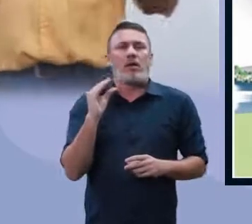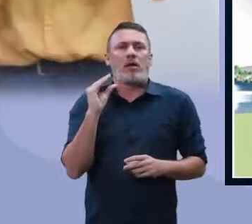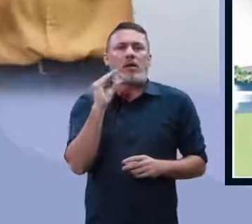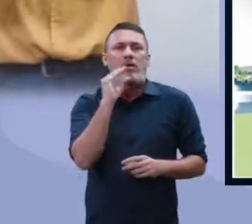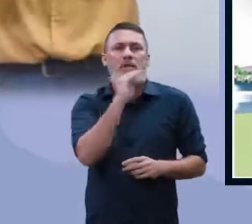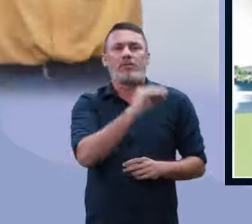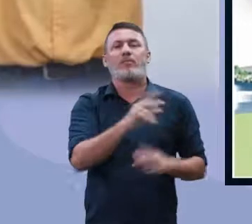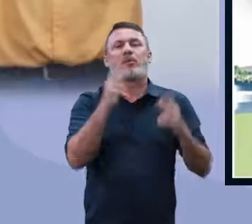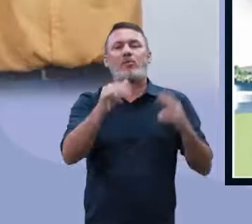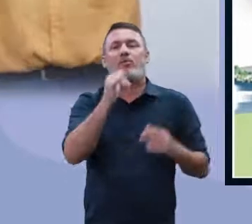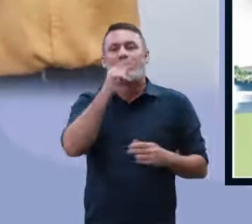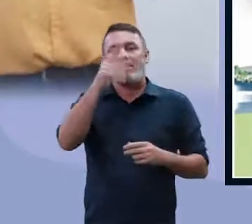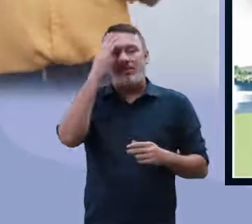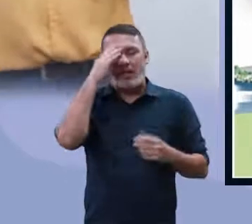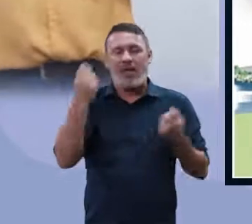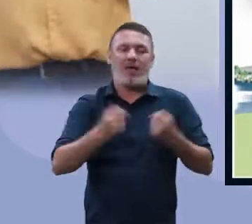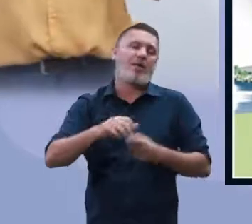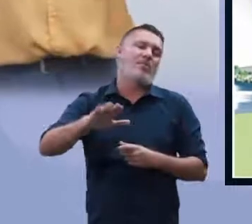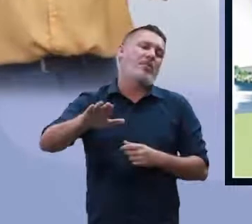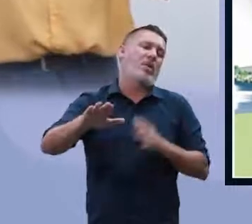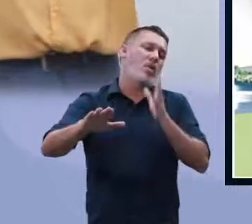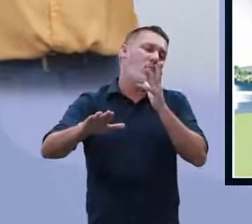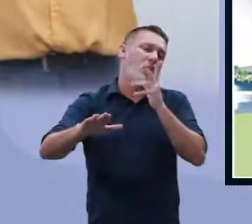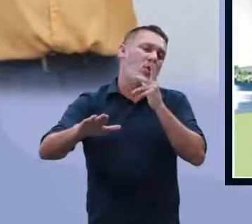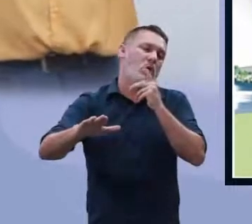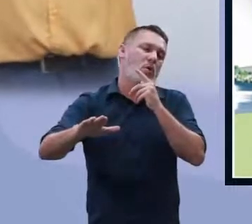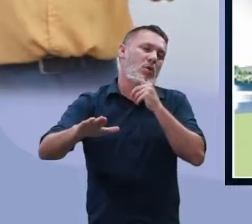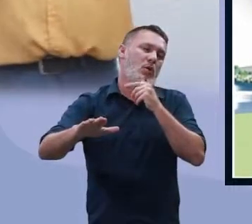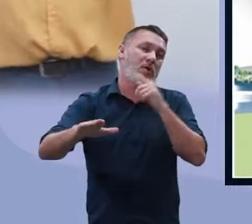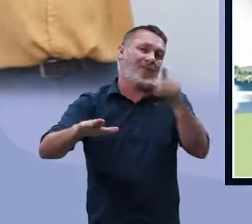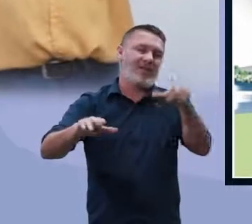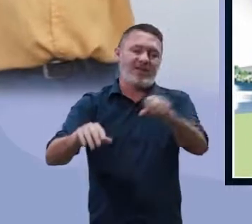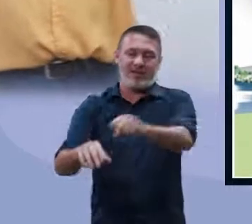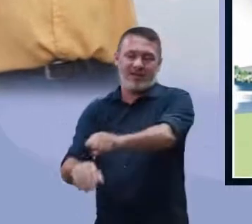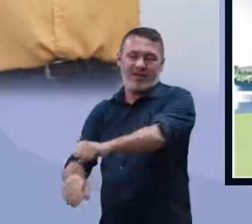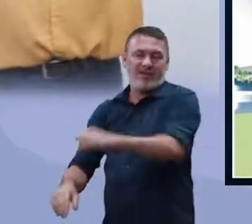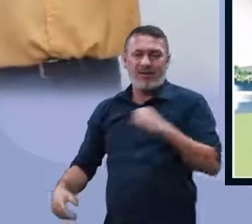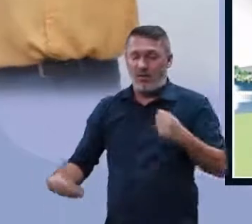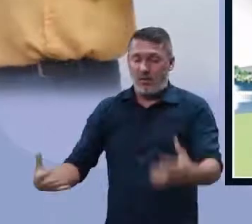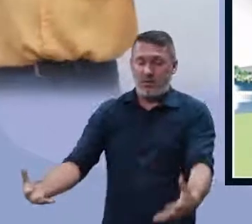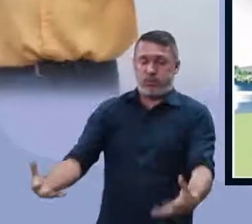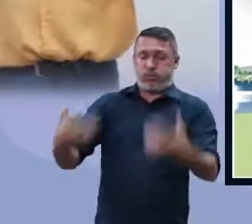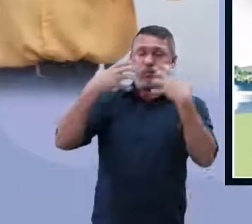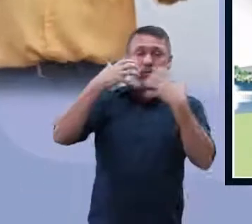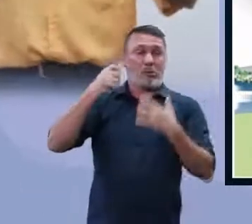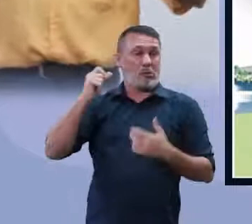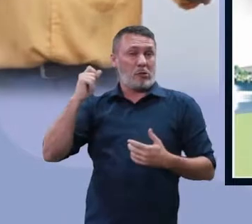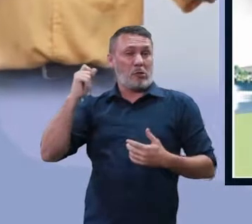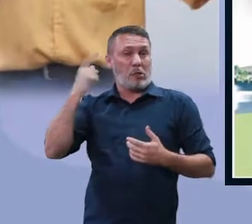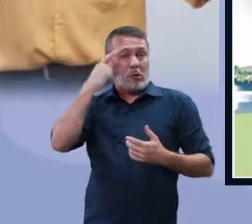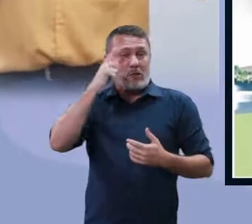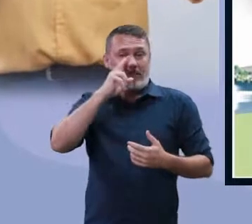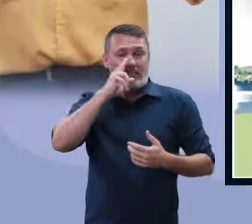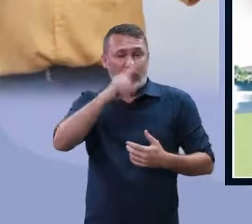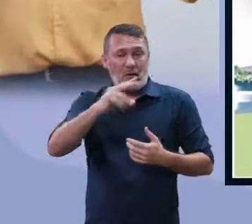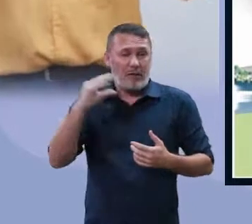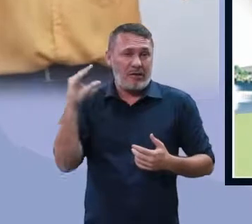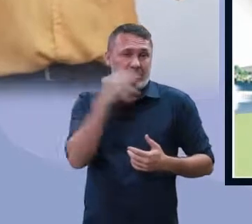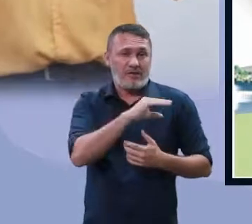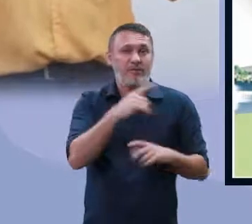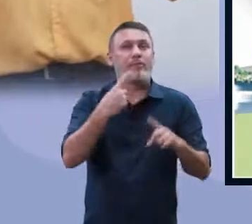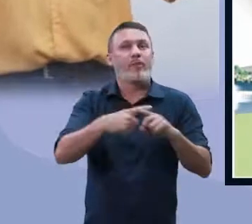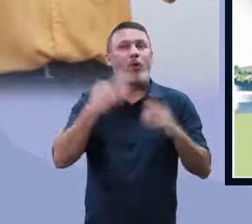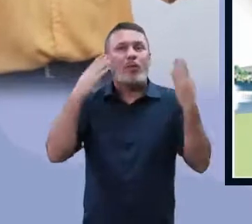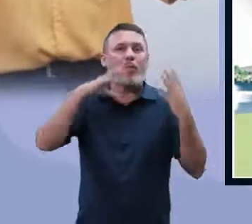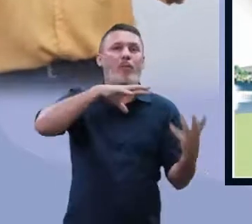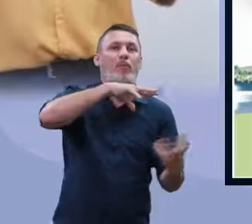abre a porta, vem aquele baforão no rosto assim, e você sente aquele calor extremamente acima do calor da normalidade do